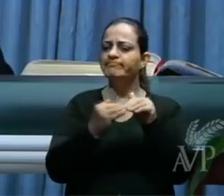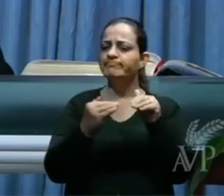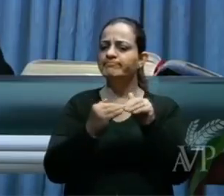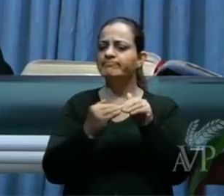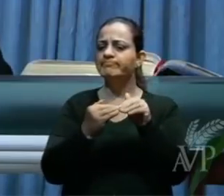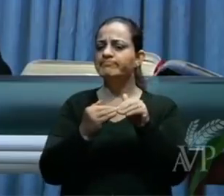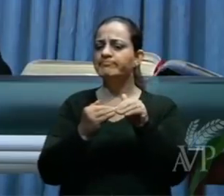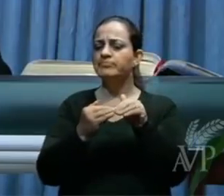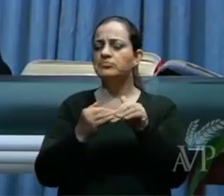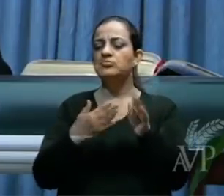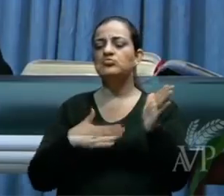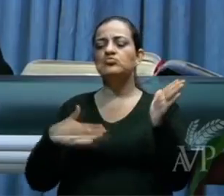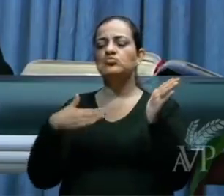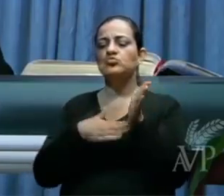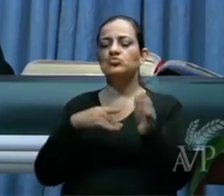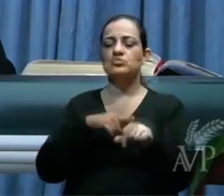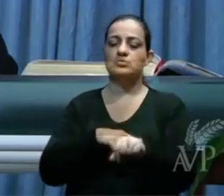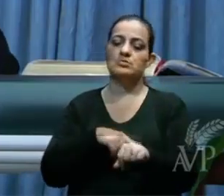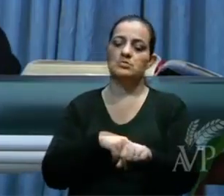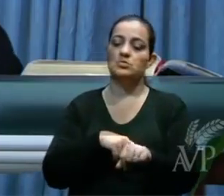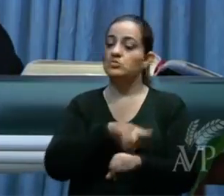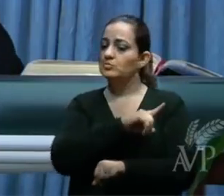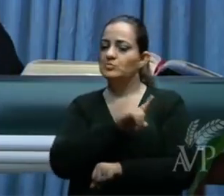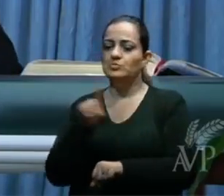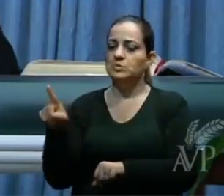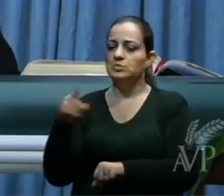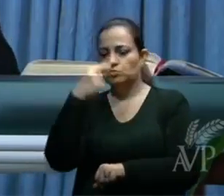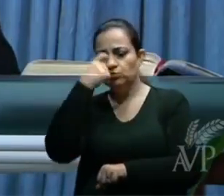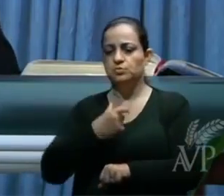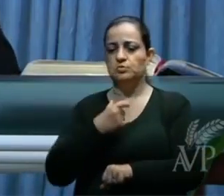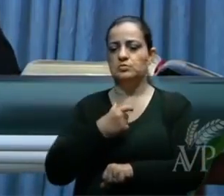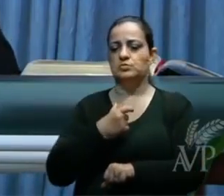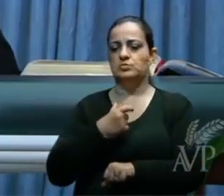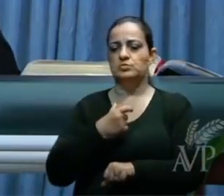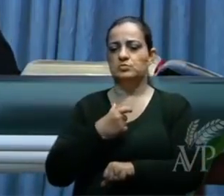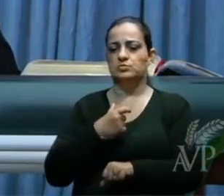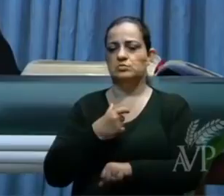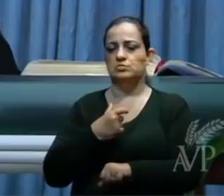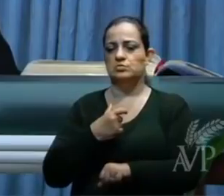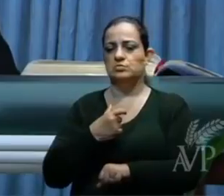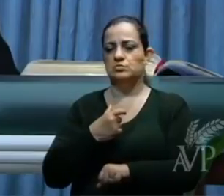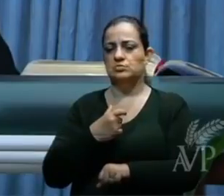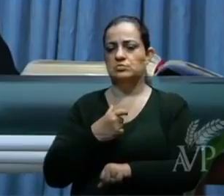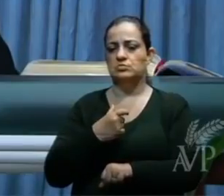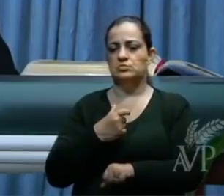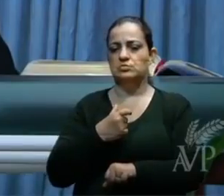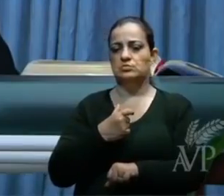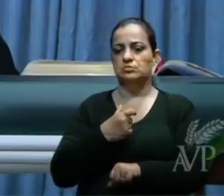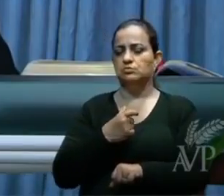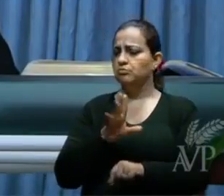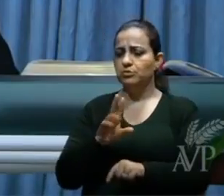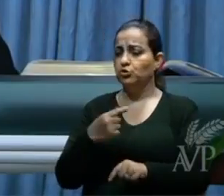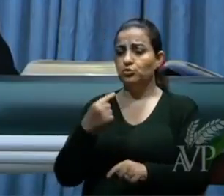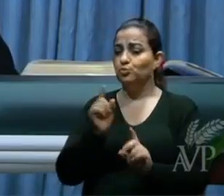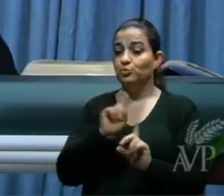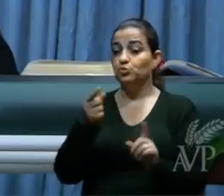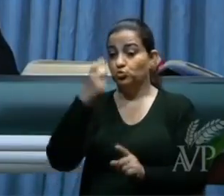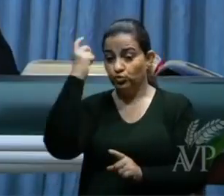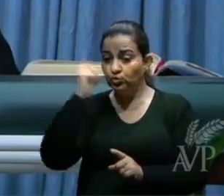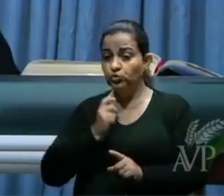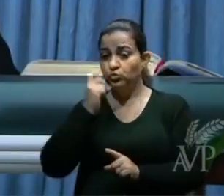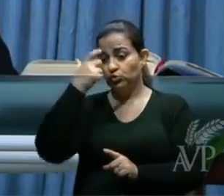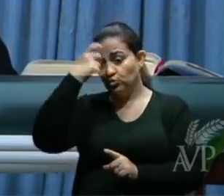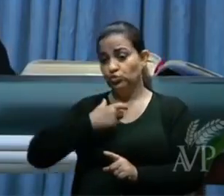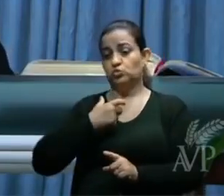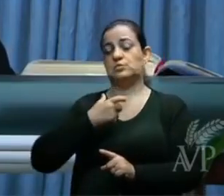neste últimos dias não eu não sou eu que estou